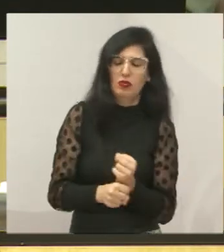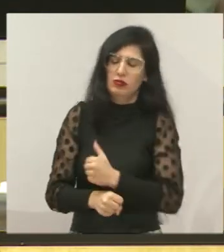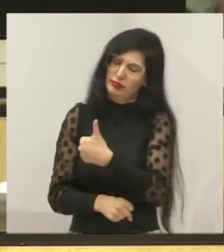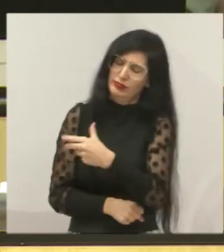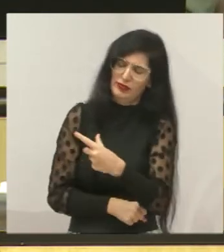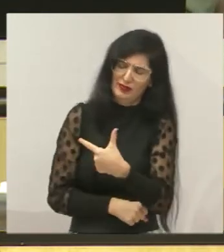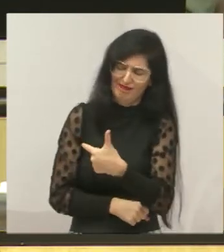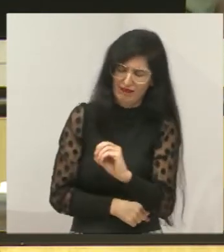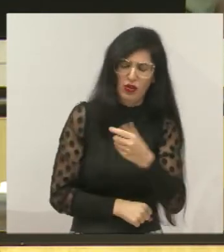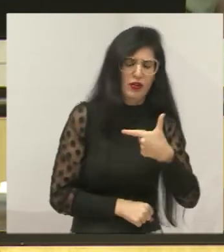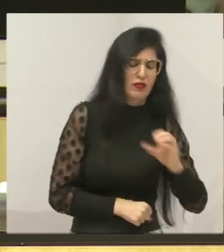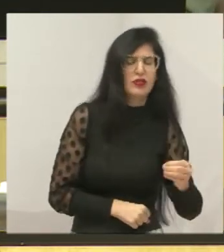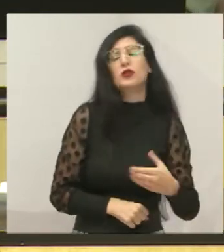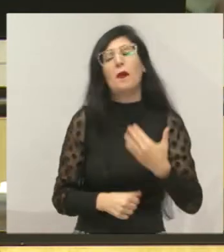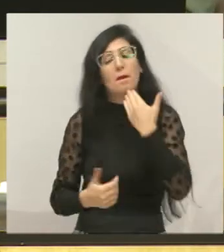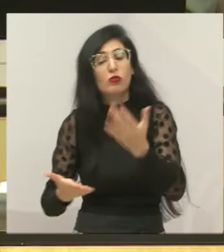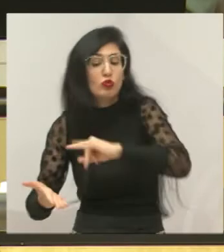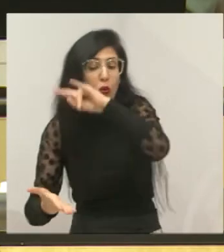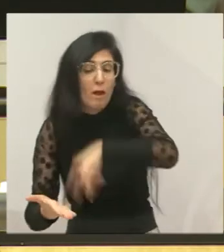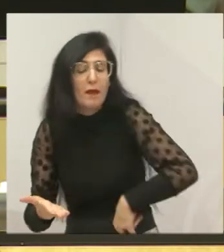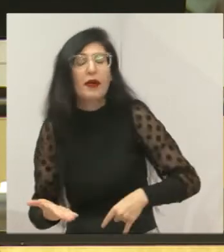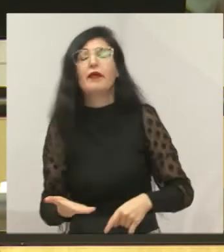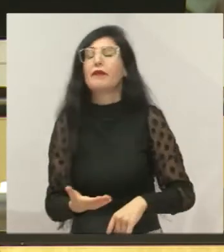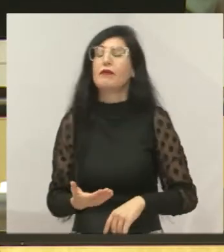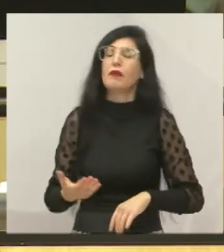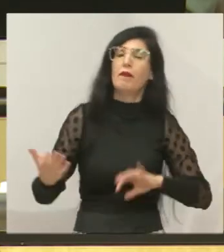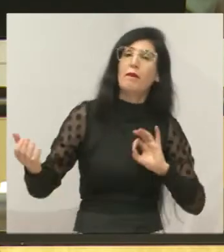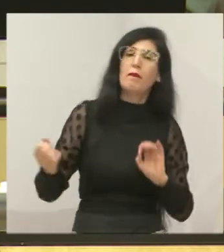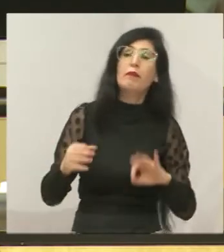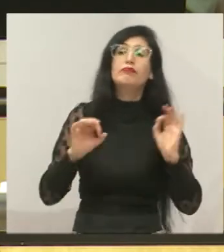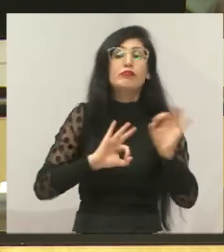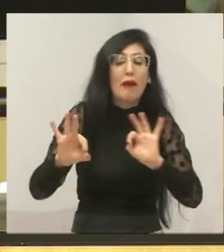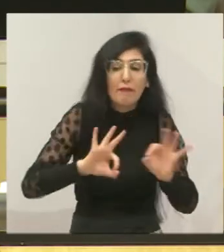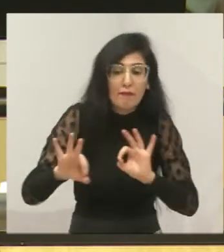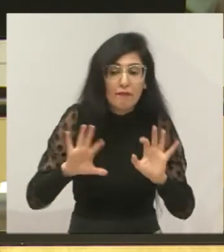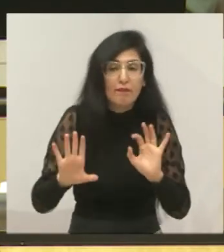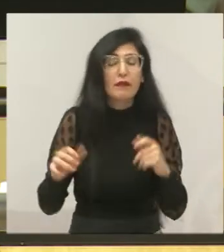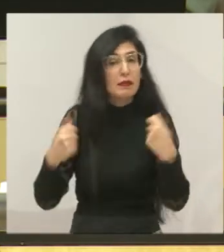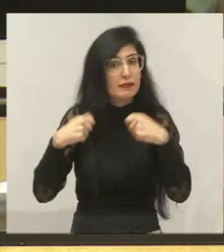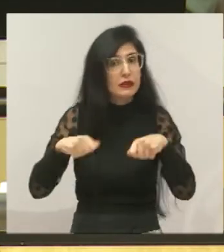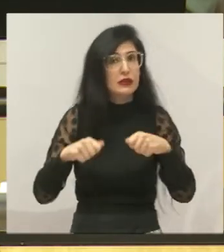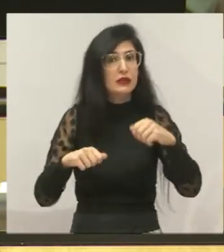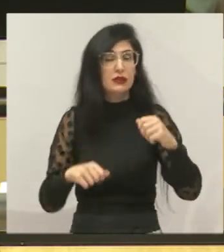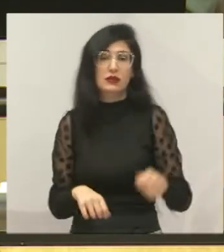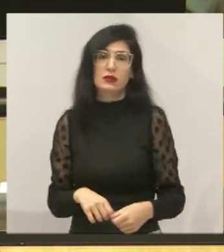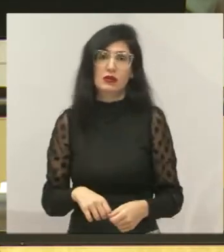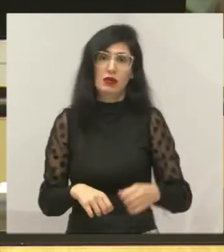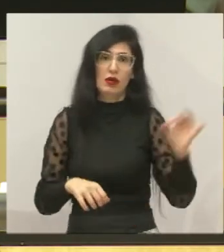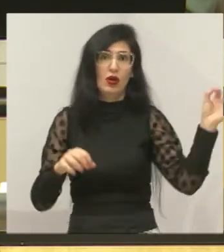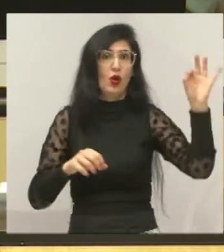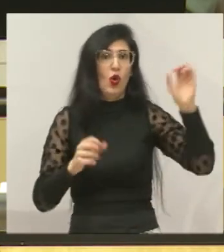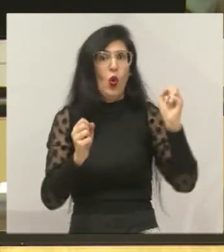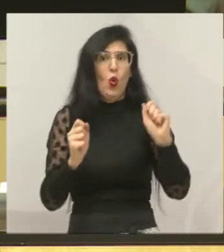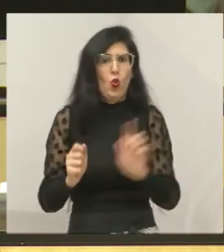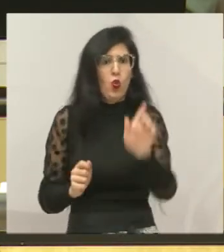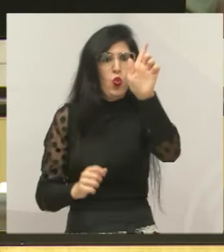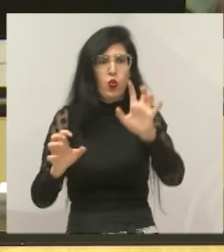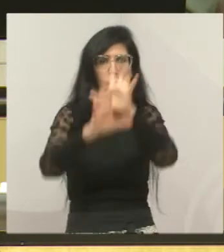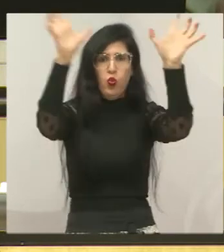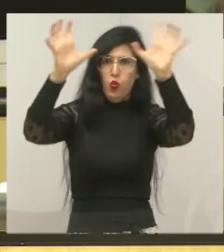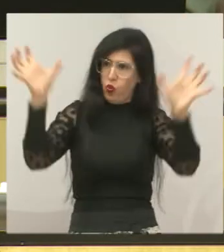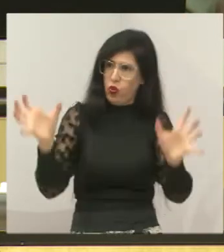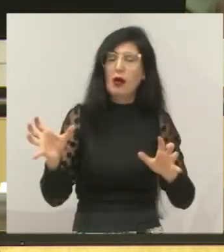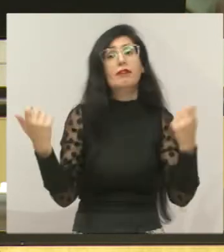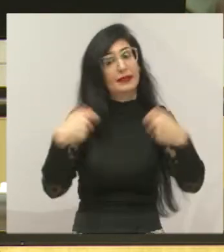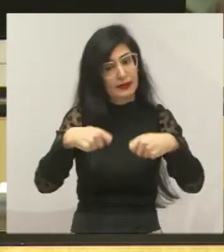unificados os prédios com a Secretaria de Infraestrutura. Considerando que o cultivo da citronela e da crotalária como método